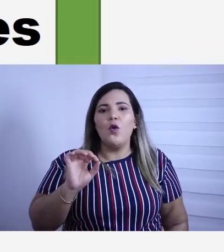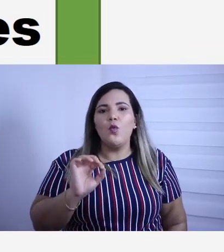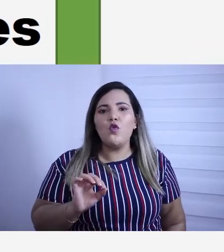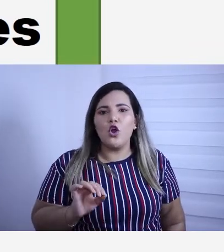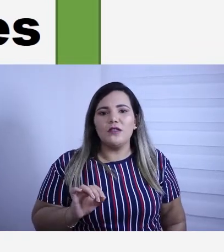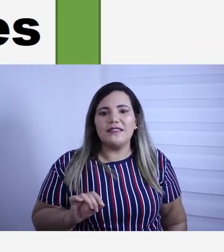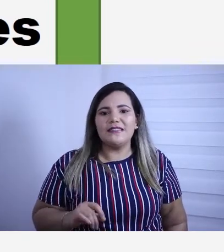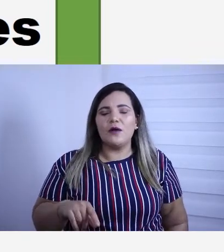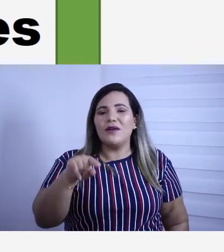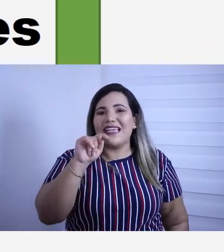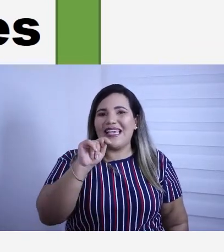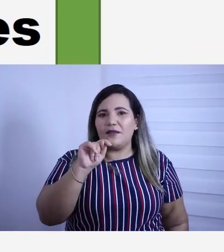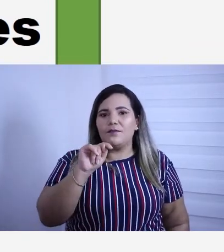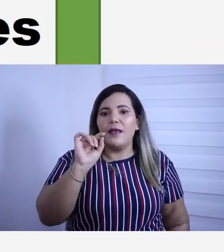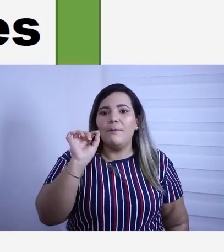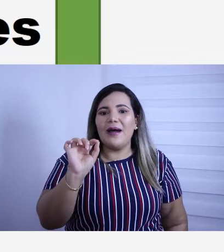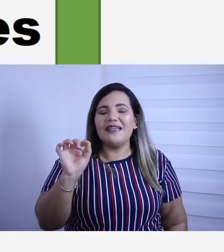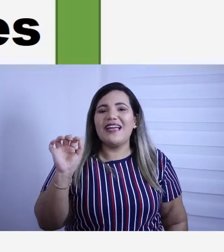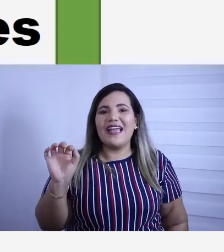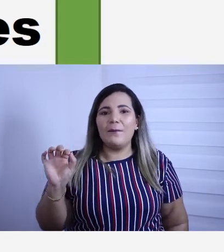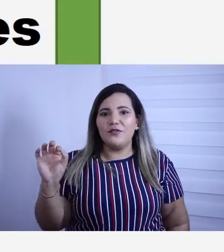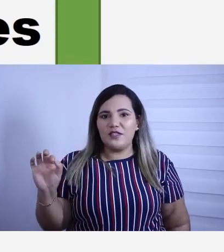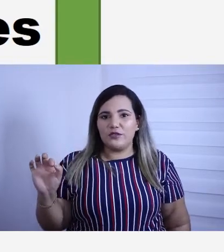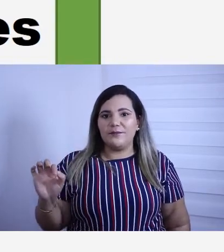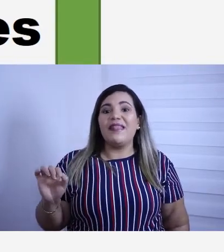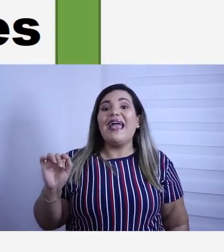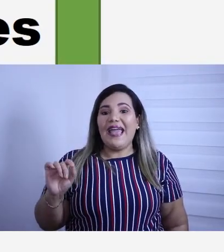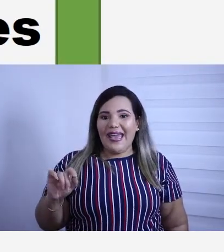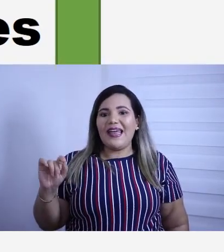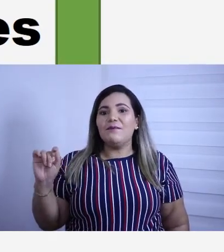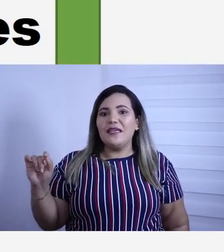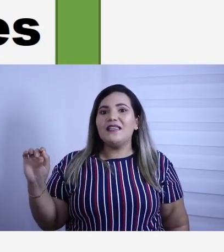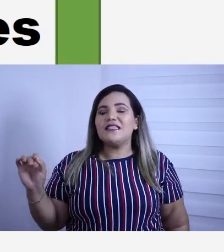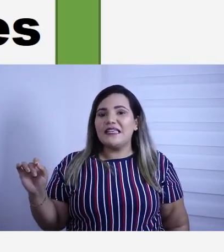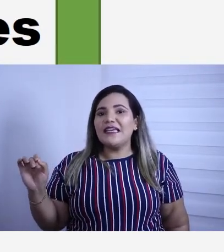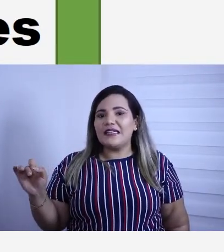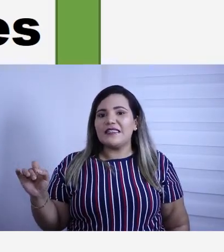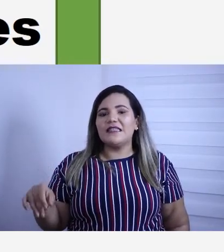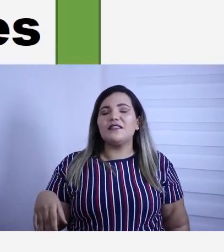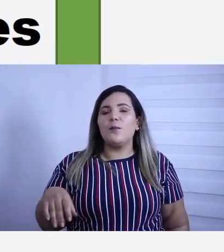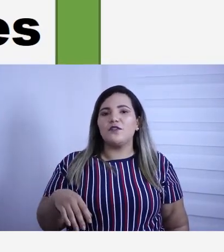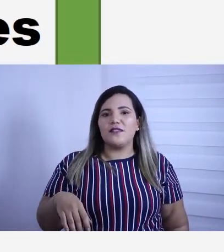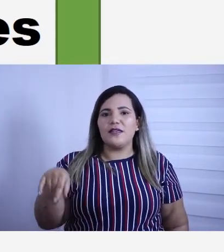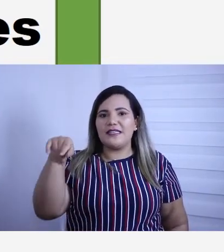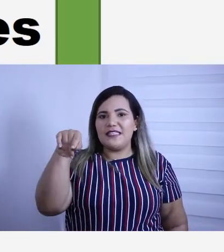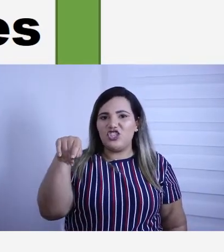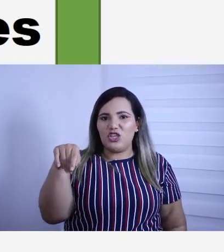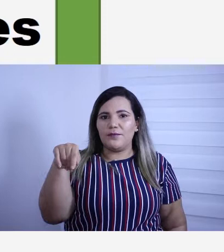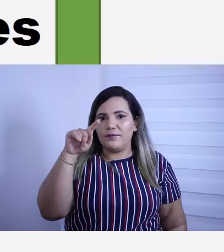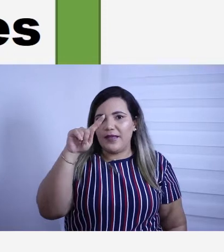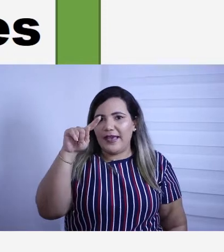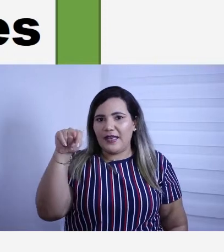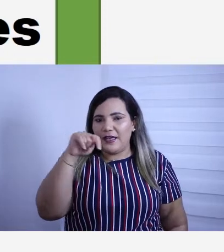podemos fazer o quê um corte então quem marca é a professora ela me ensina inglês então posso